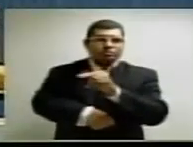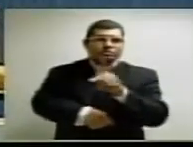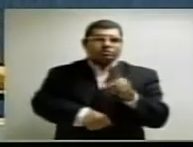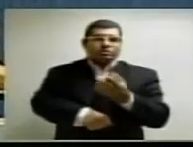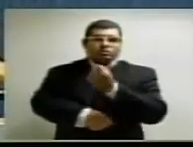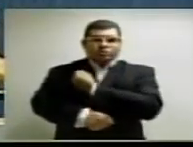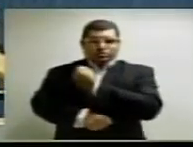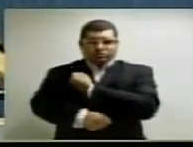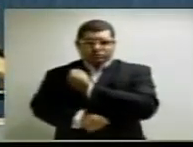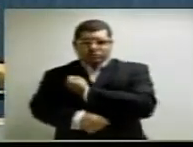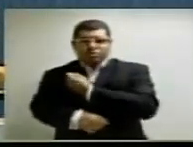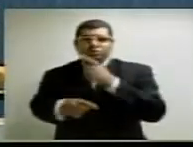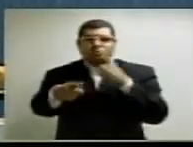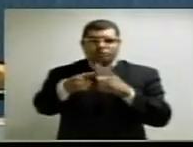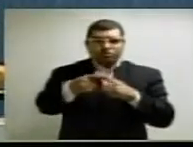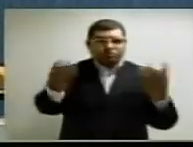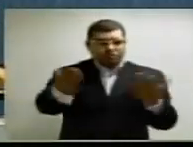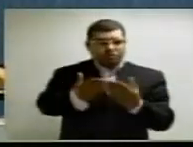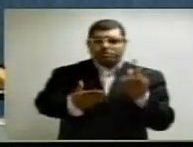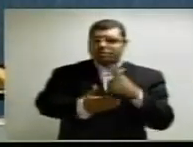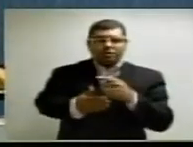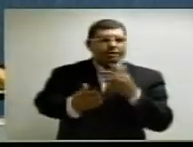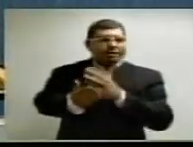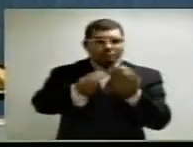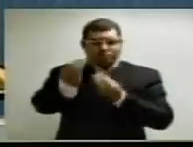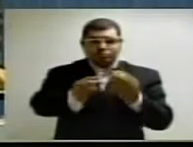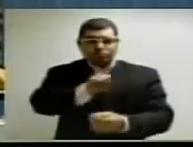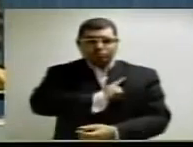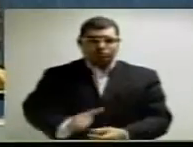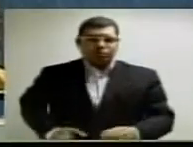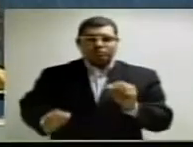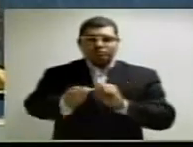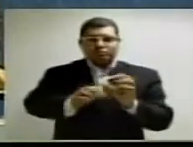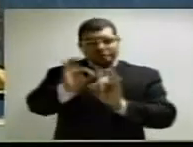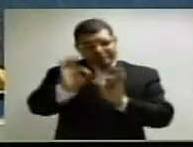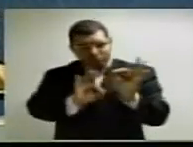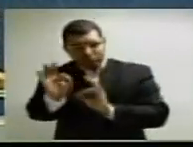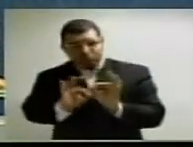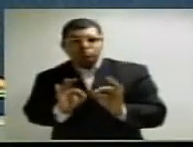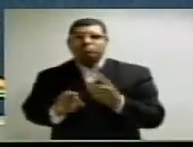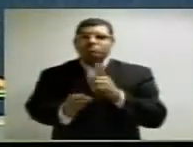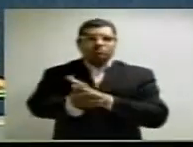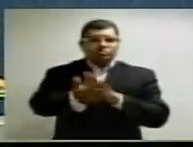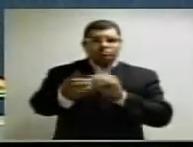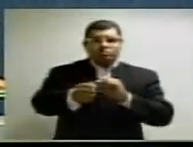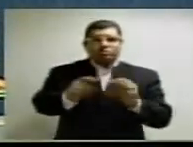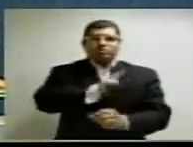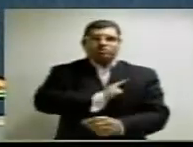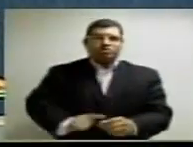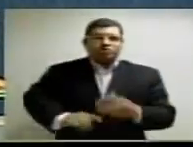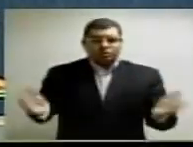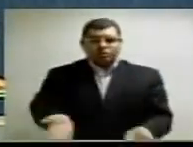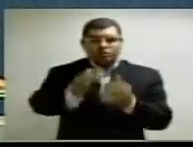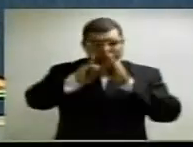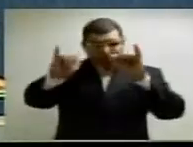proeficiência em matemática. Portanto, não adianta o governo fazer propaganda, não adianta o governo